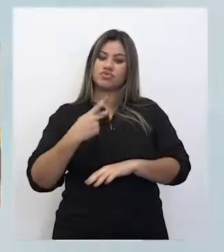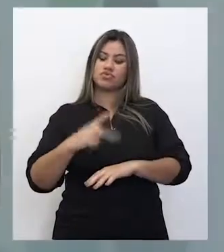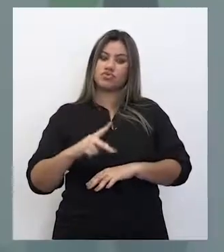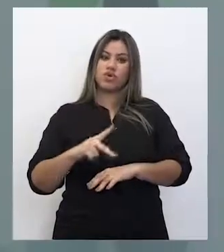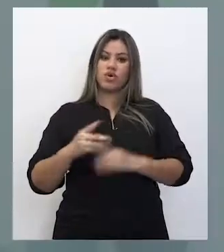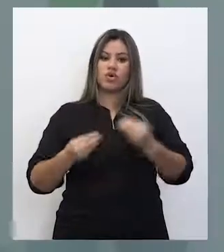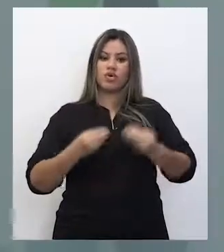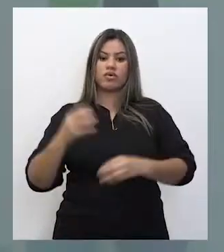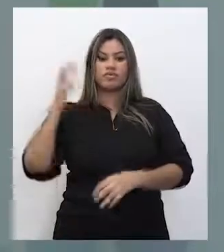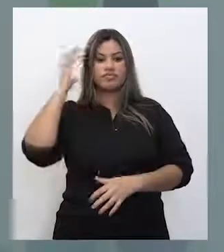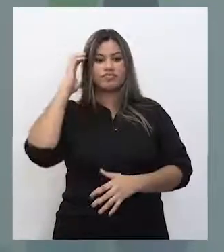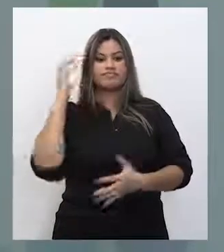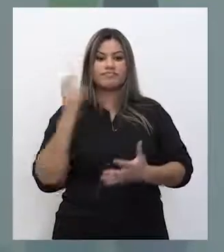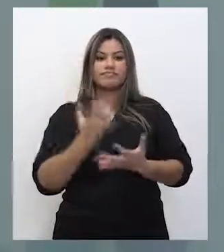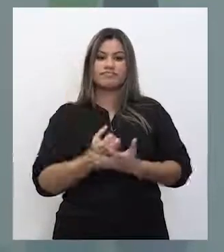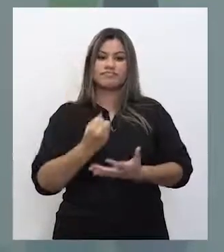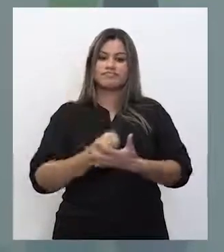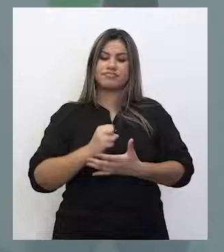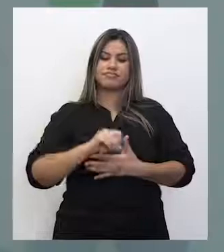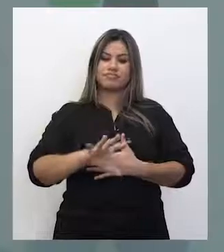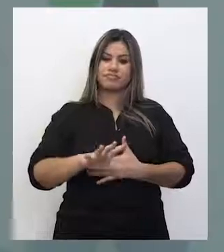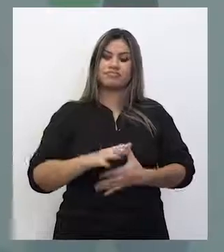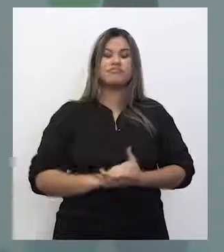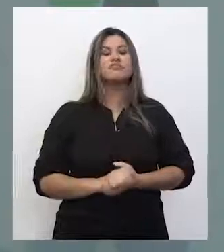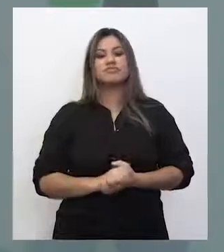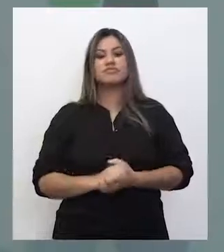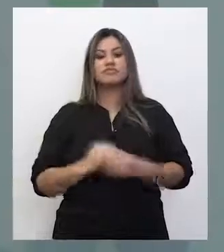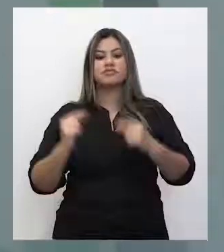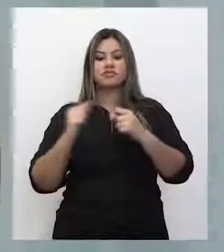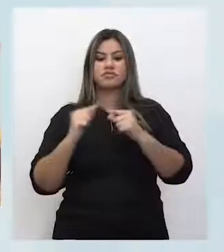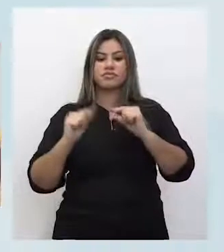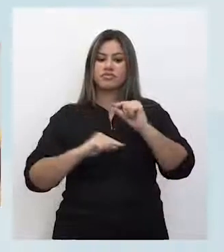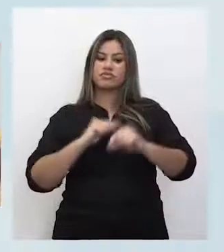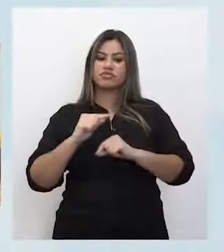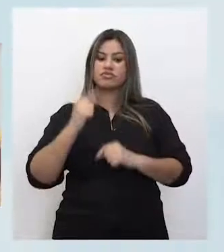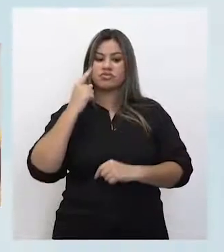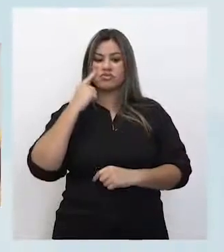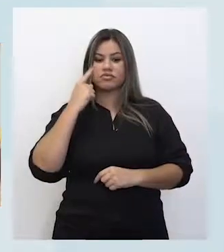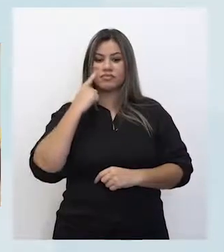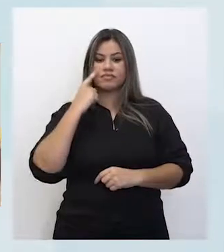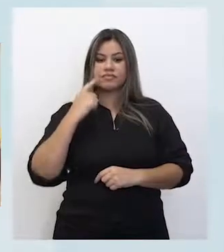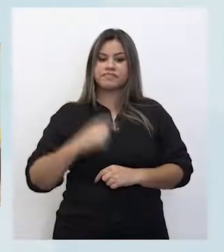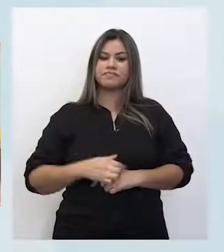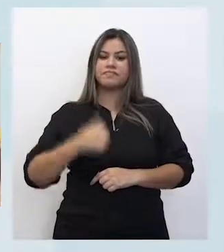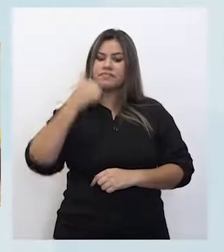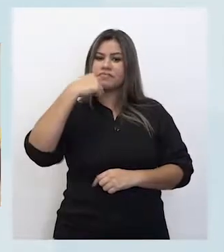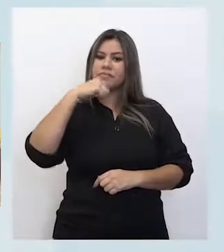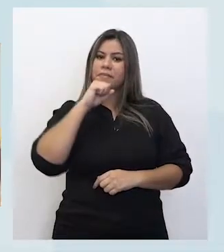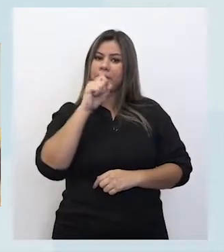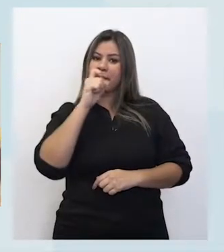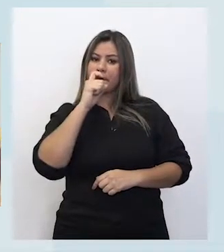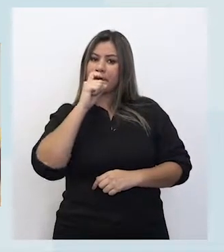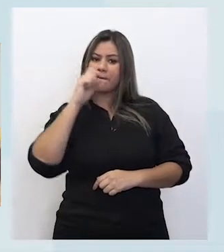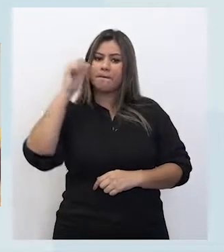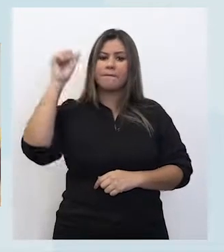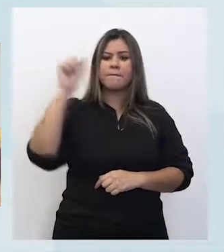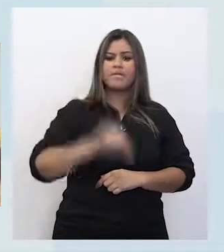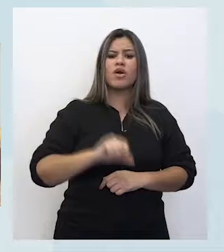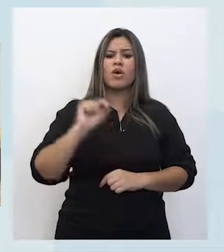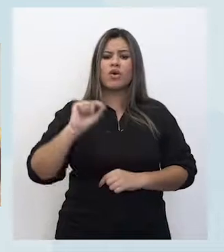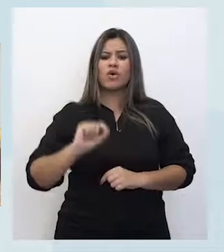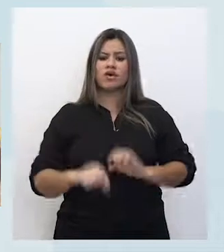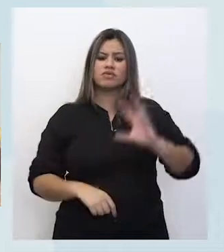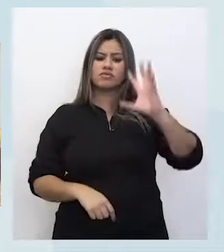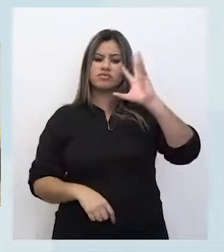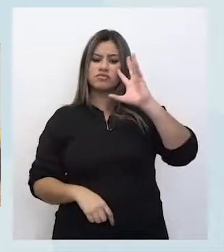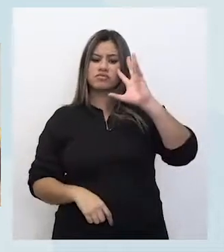ouvir podcasts. E aí eu coloquei esse texto que se chama Pior que Nossos Pais. Mudanças climáticas já afetam a